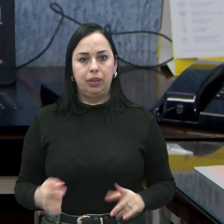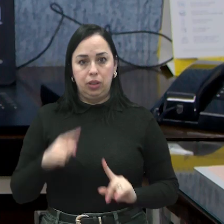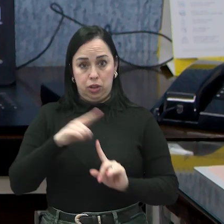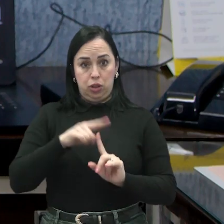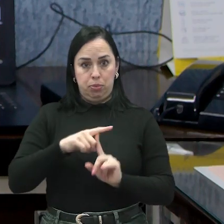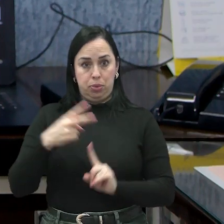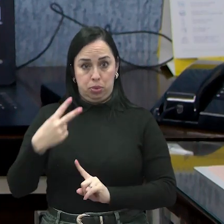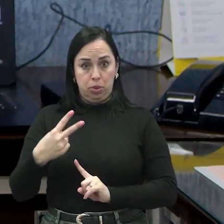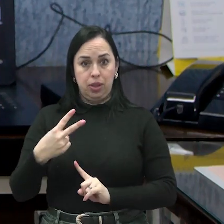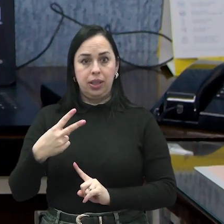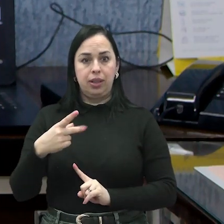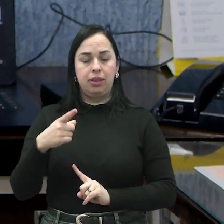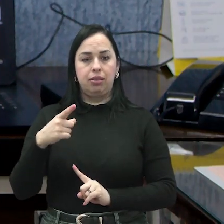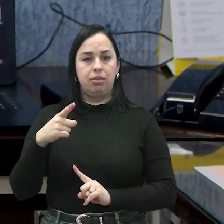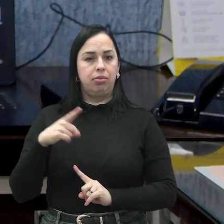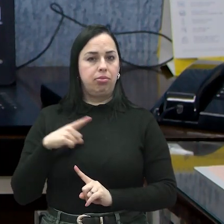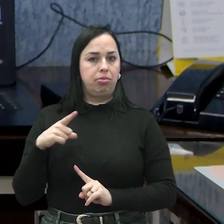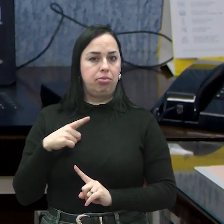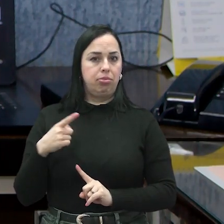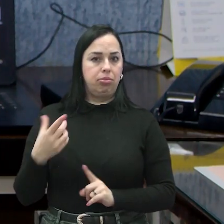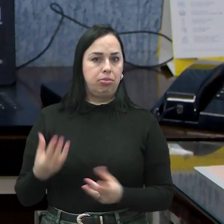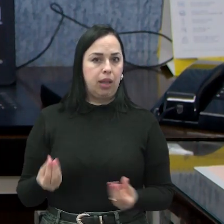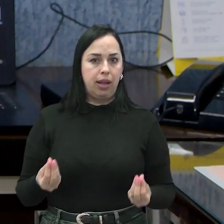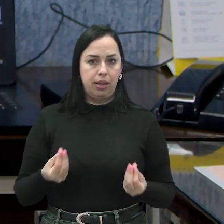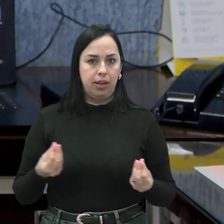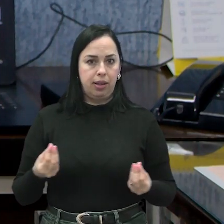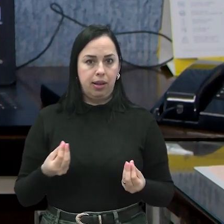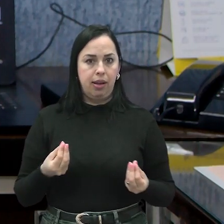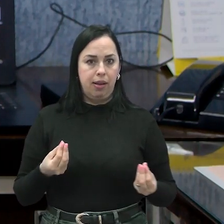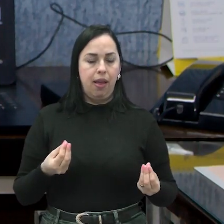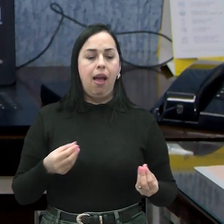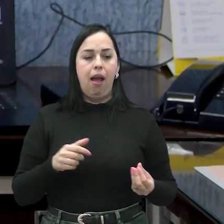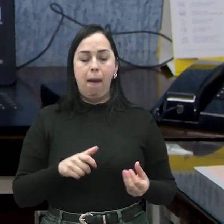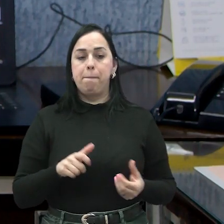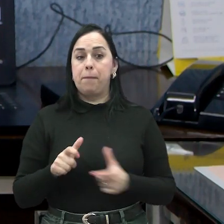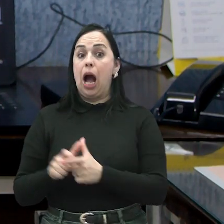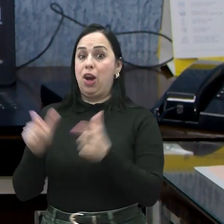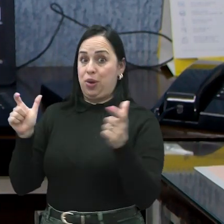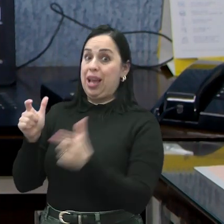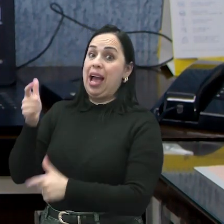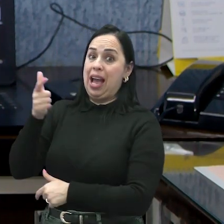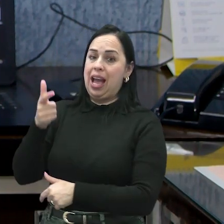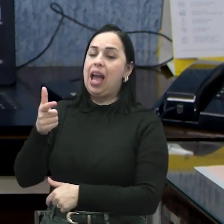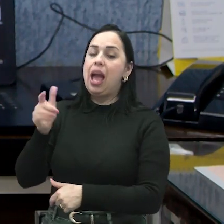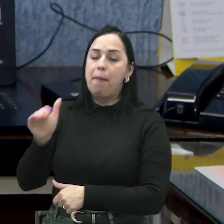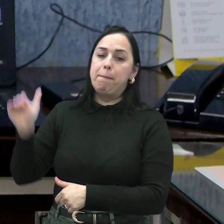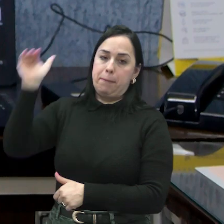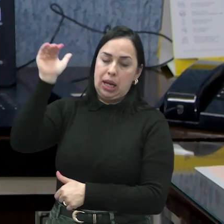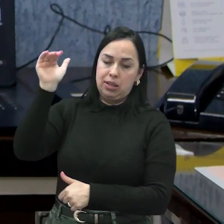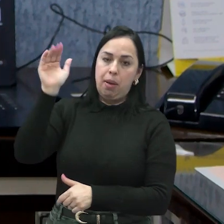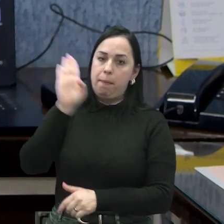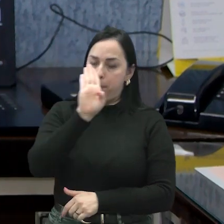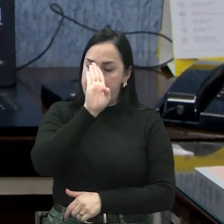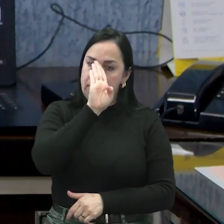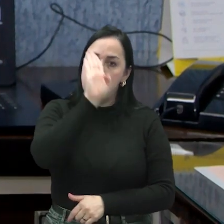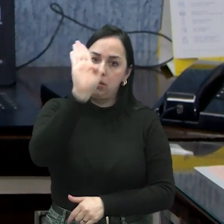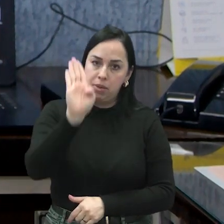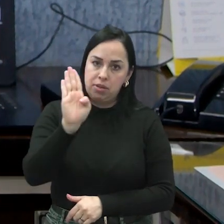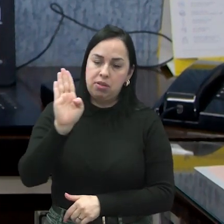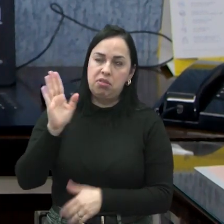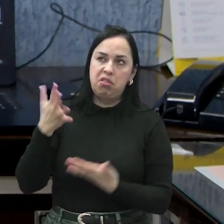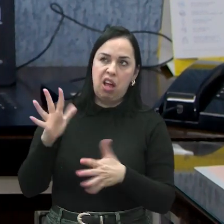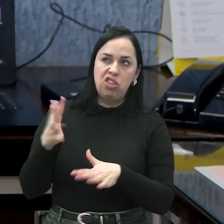tipo 2 ele é justamente um diabetes que tem uma predileção nas pessoas, né, mais velhas, né, adultos, né?